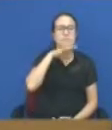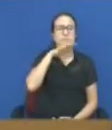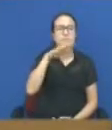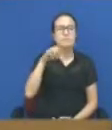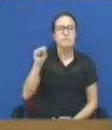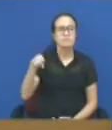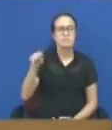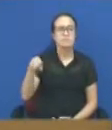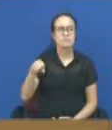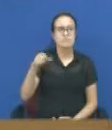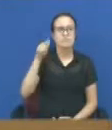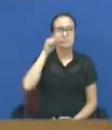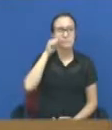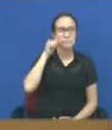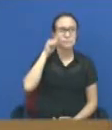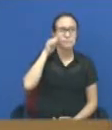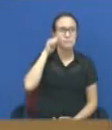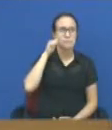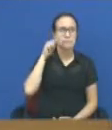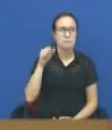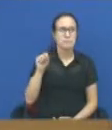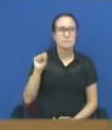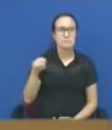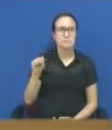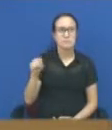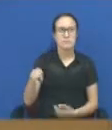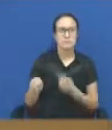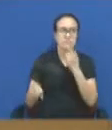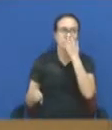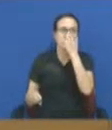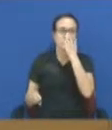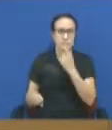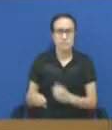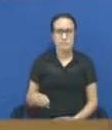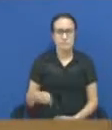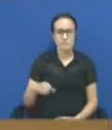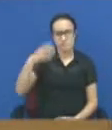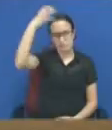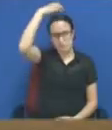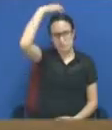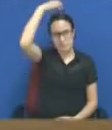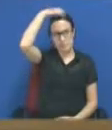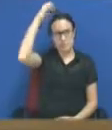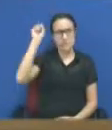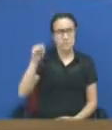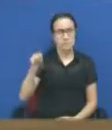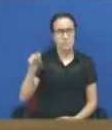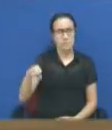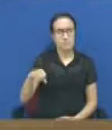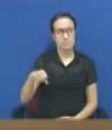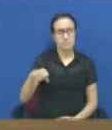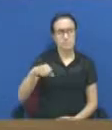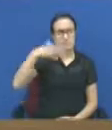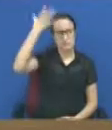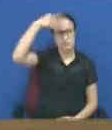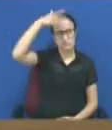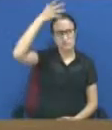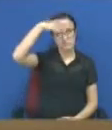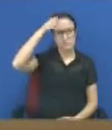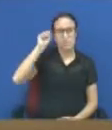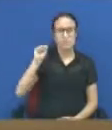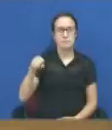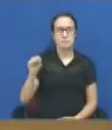André Moisés. 5 justificativa. Vereador Darcy Reis. Sim. Vereadora Érica Tanque.